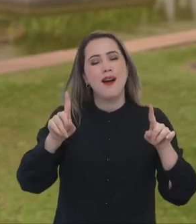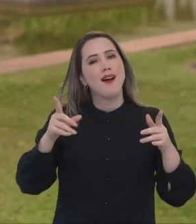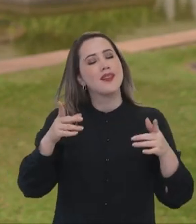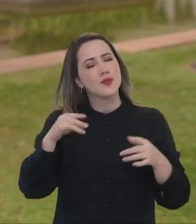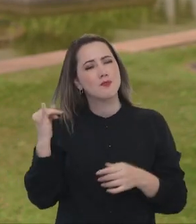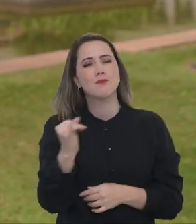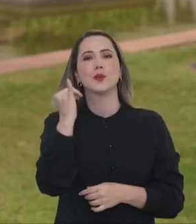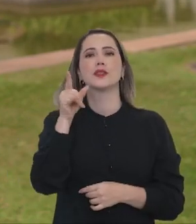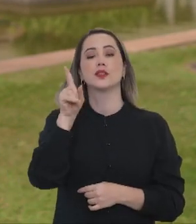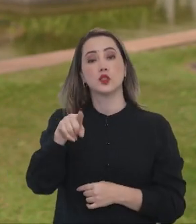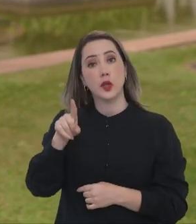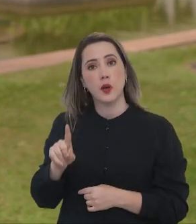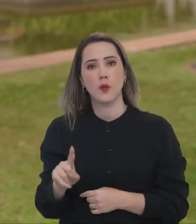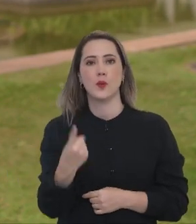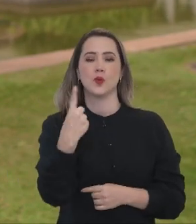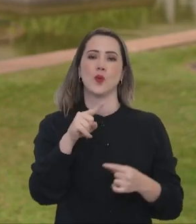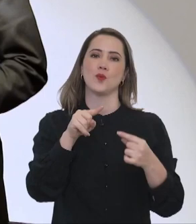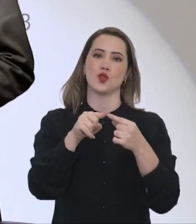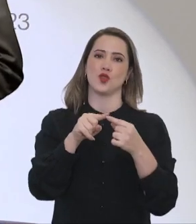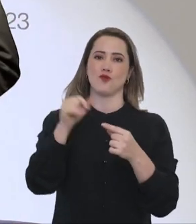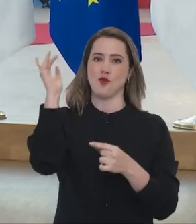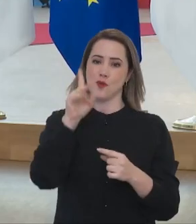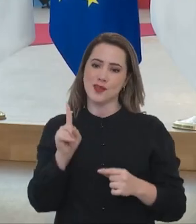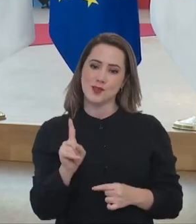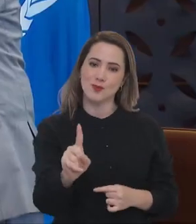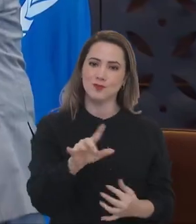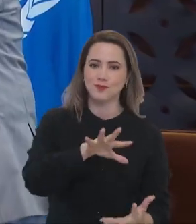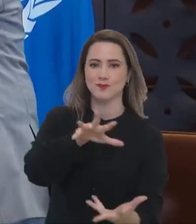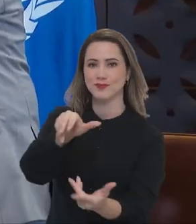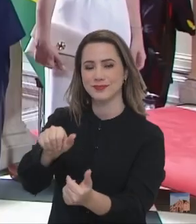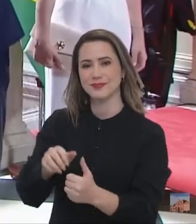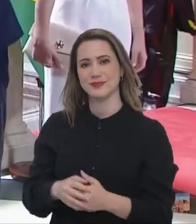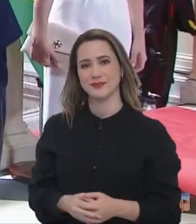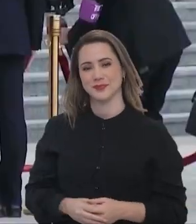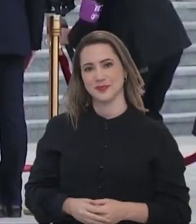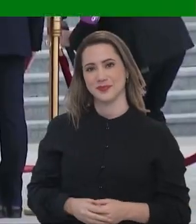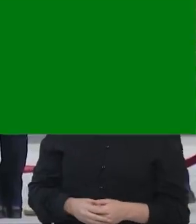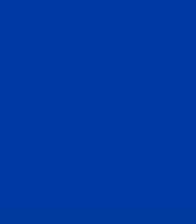no fim das contas é uma coisa só: o Brasil no mundo.